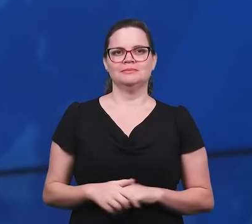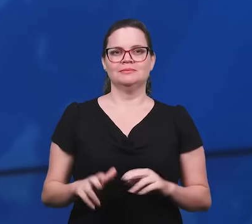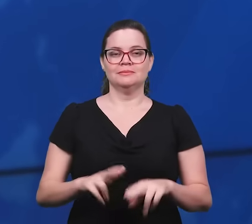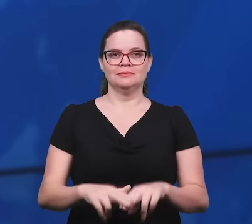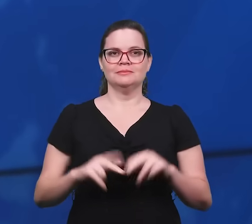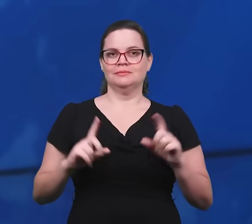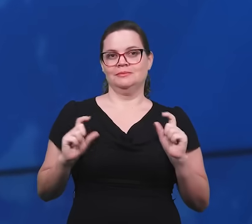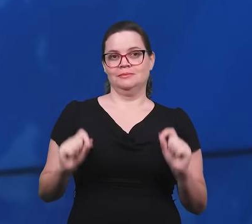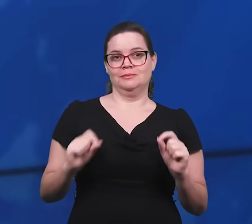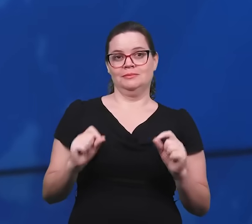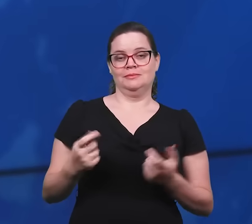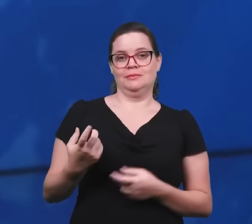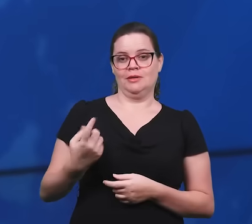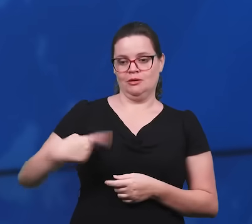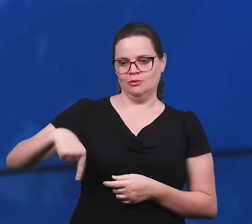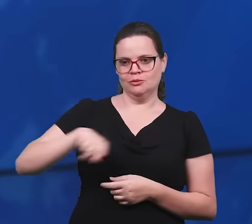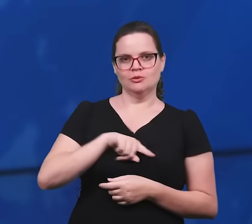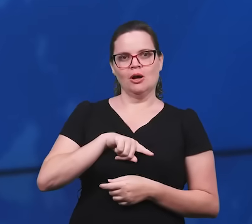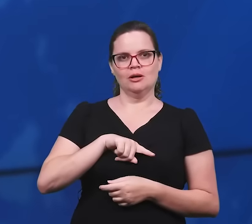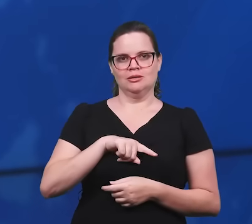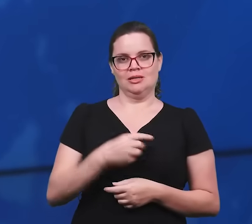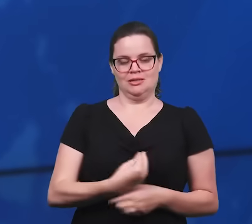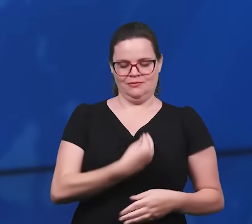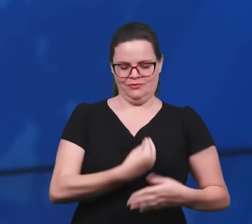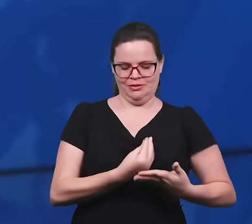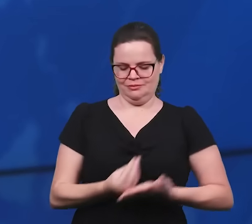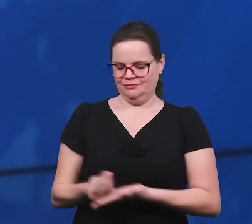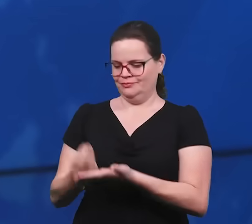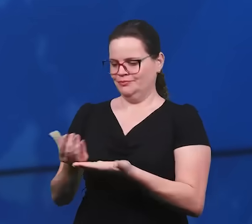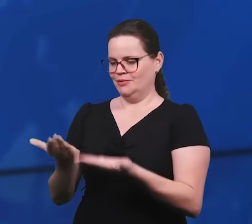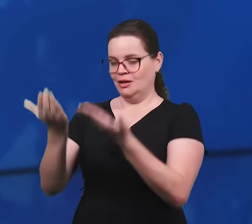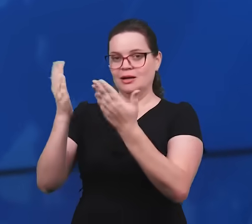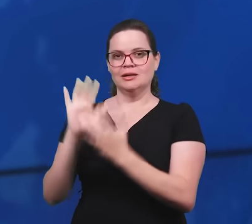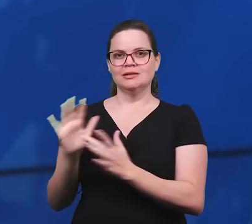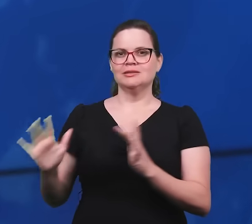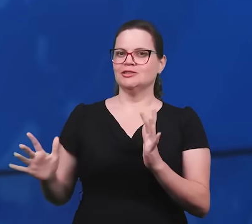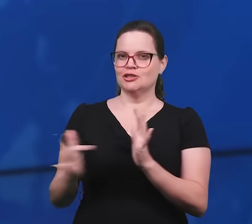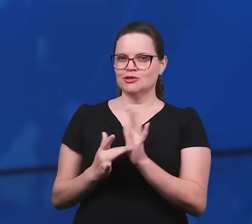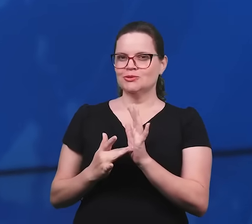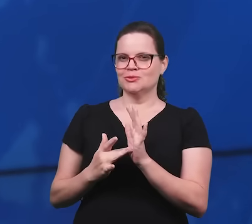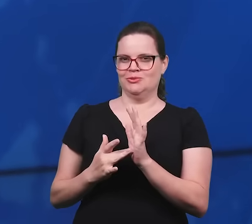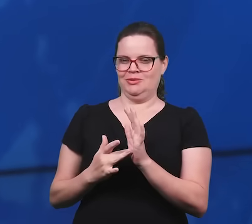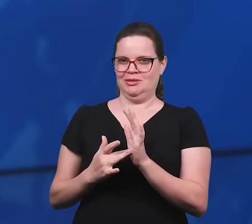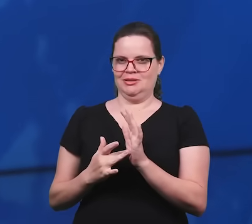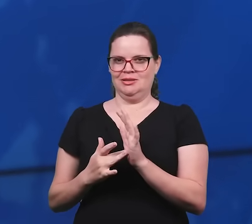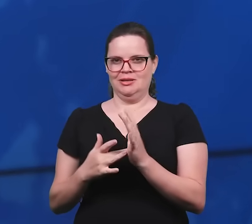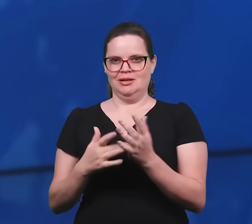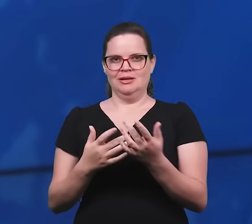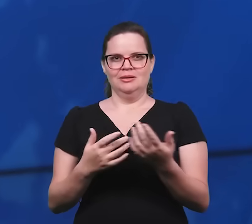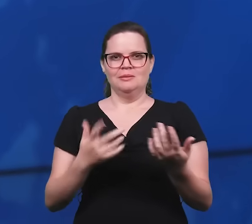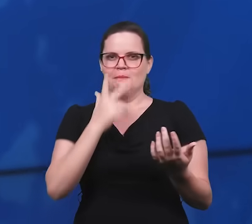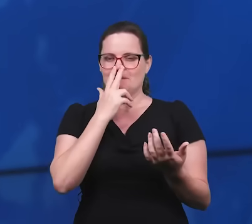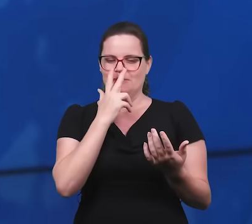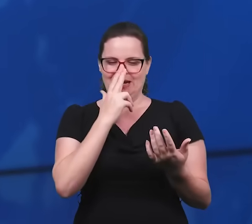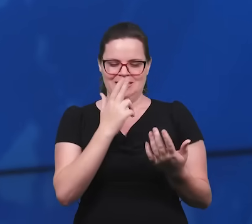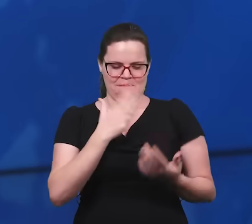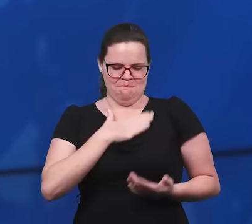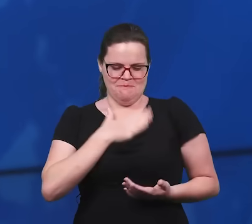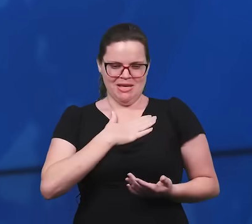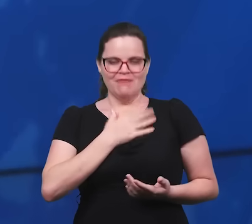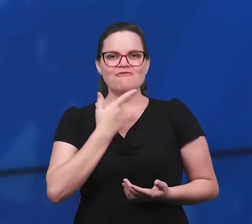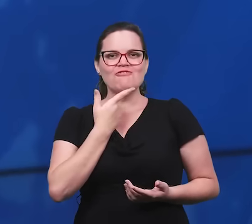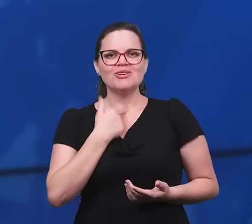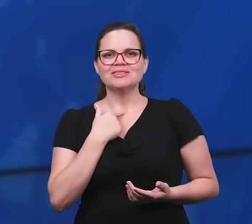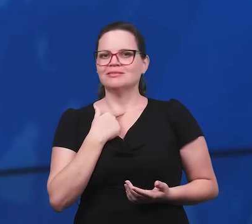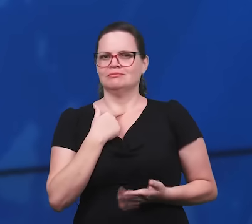que quando uma pessoa se entrega a Jesus, ela se desprende da sua capa, ela